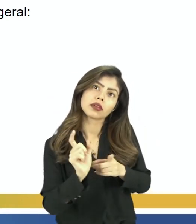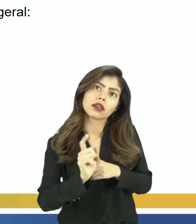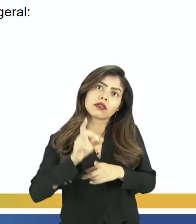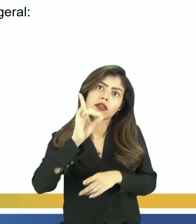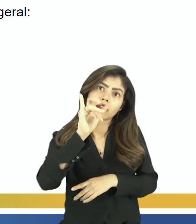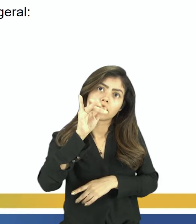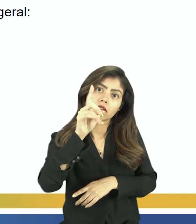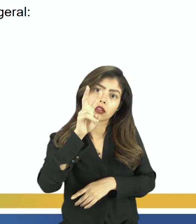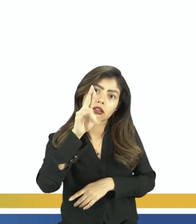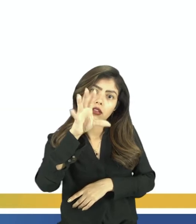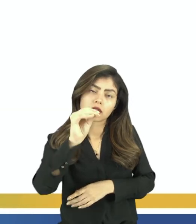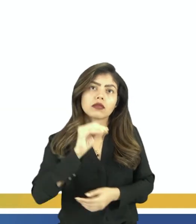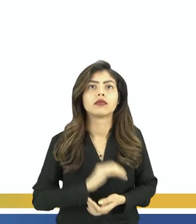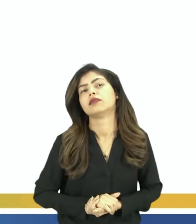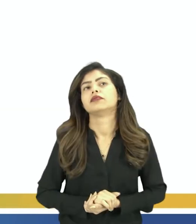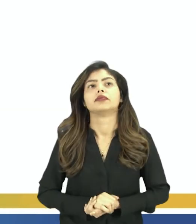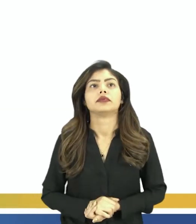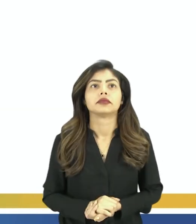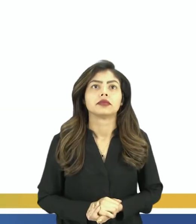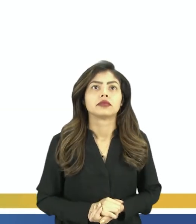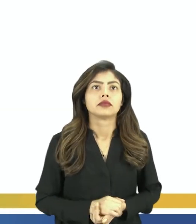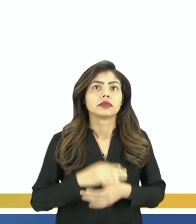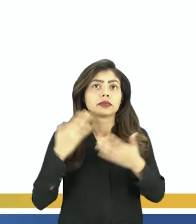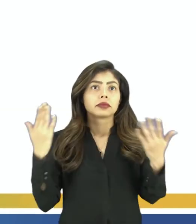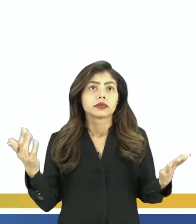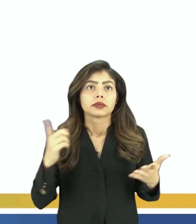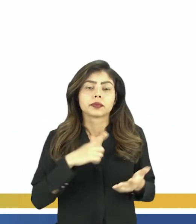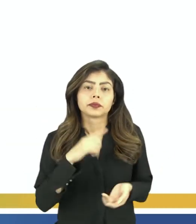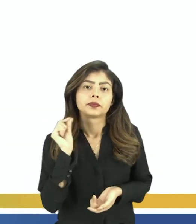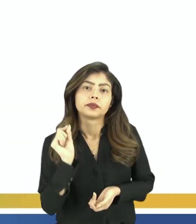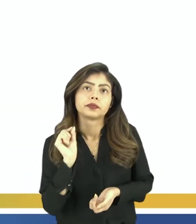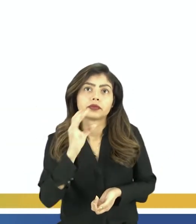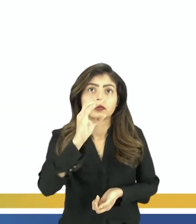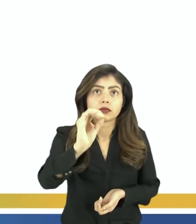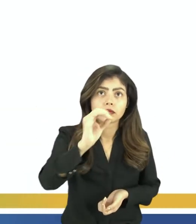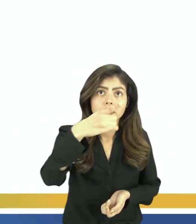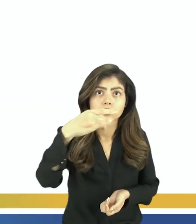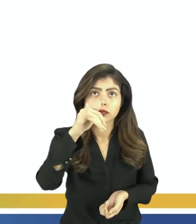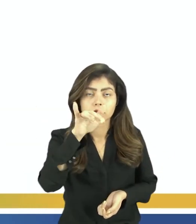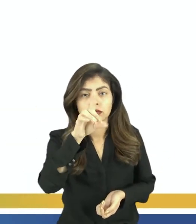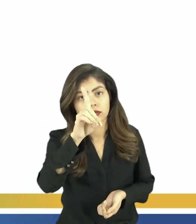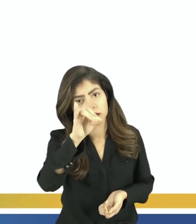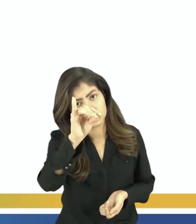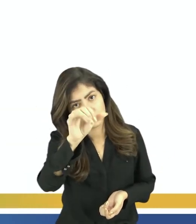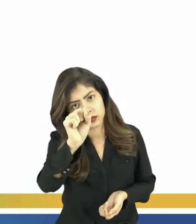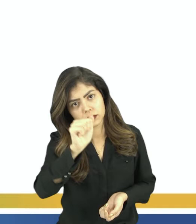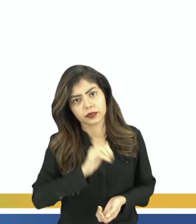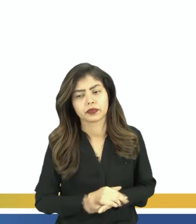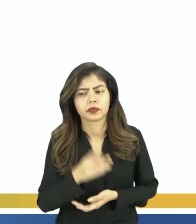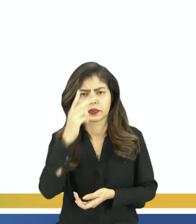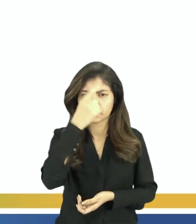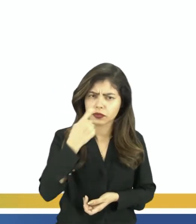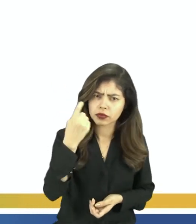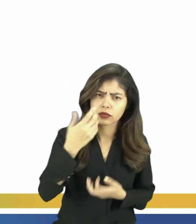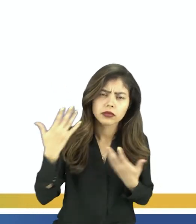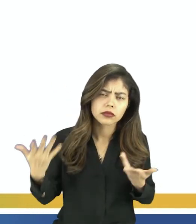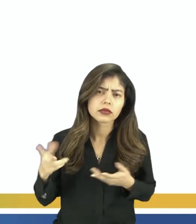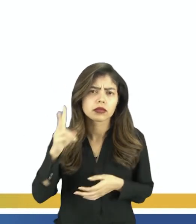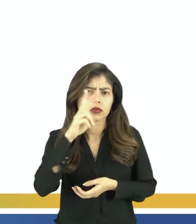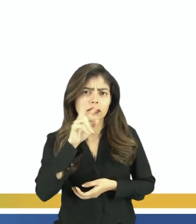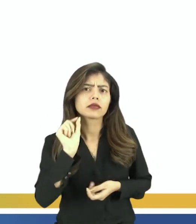ser hídrico. E aí aqui nós temos os oxácidos. O que é interessante aqui lembrar?